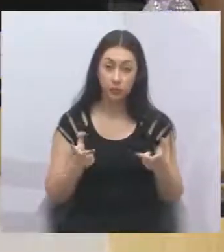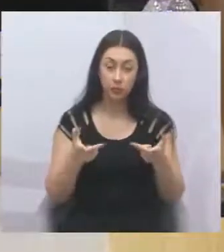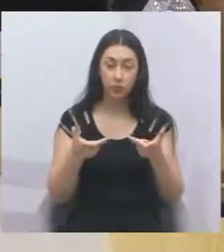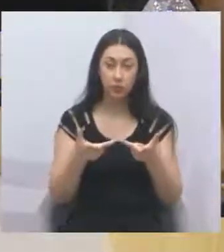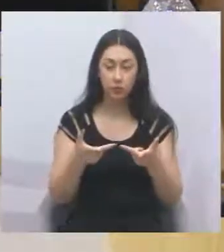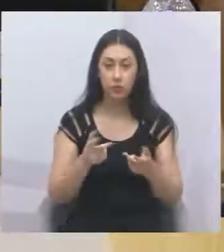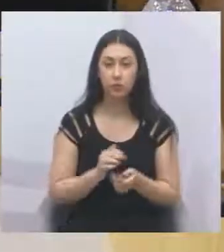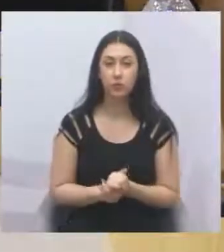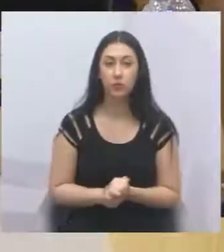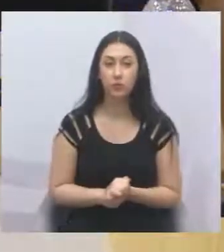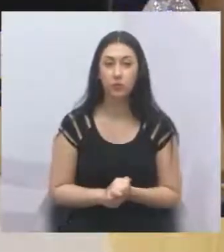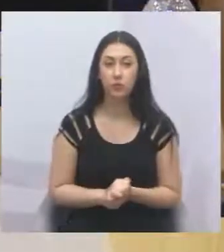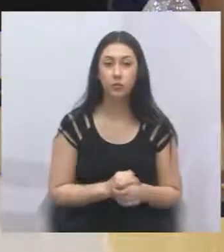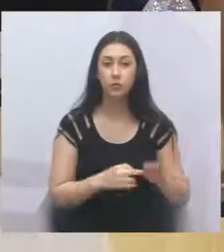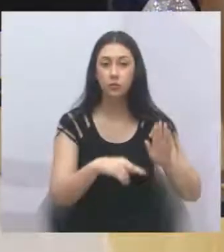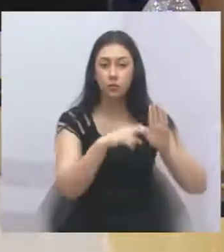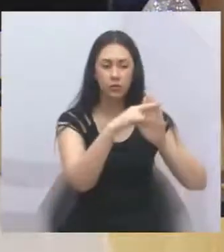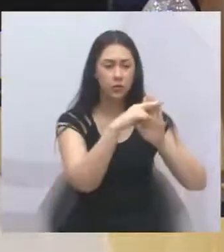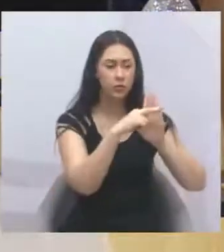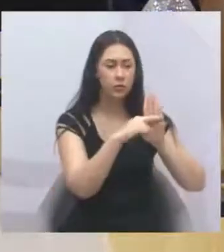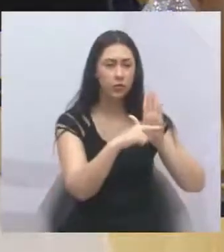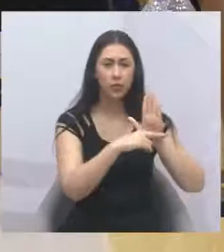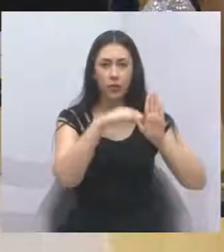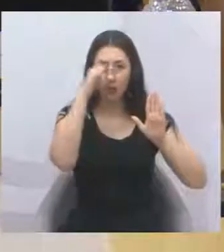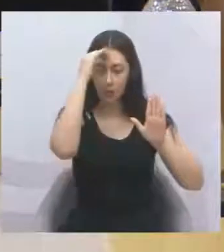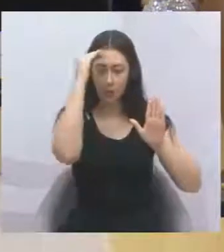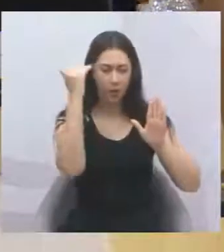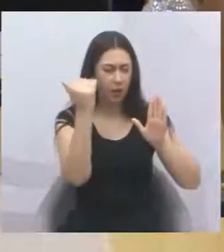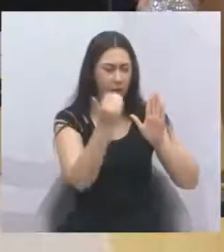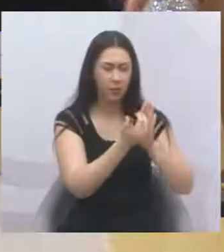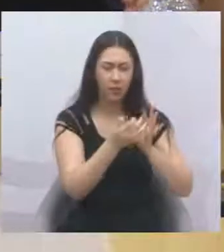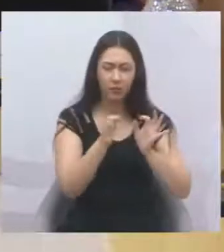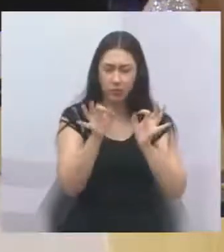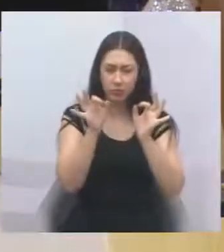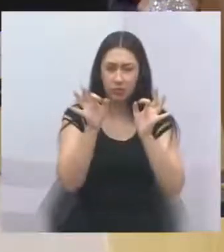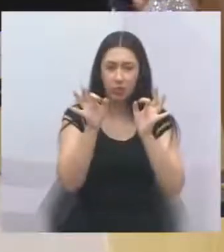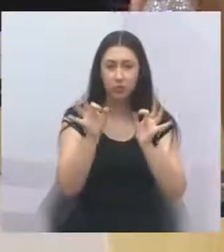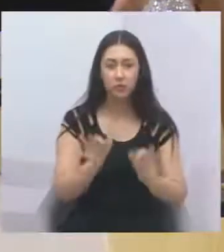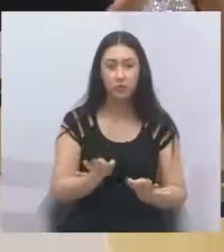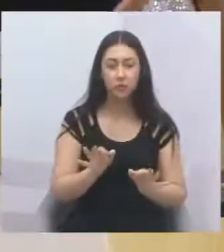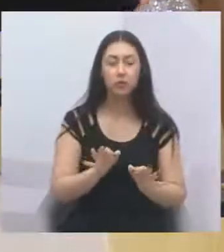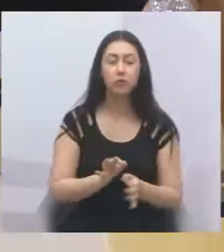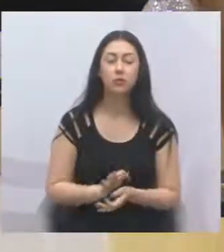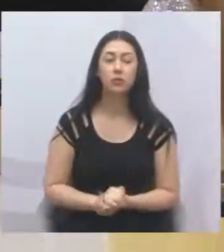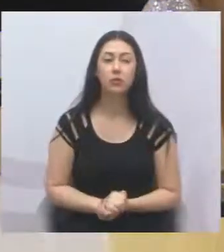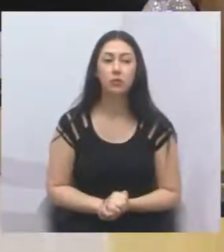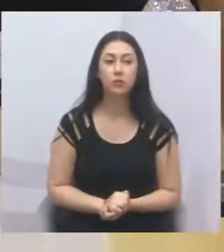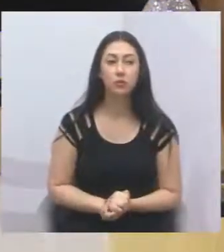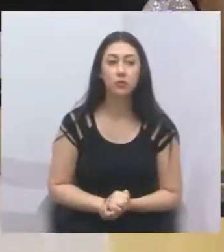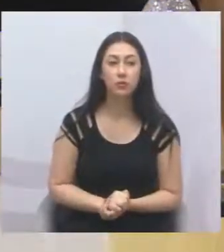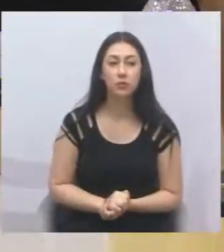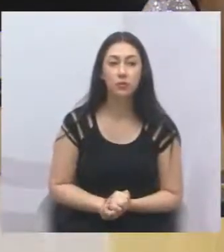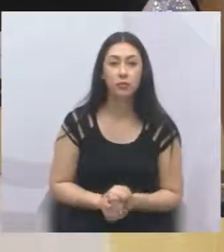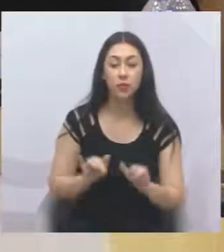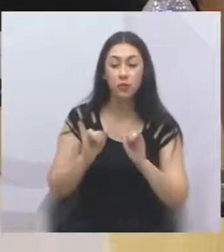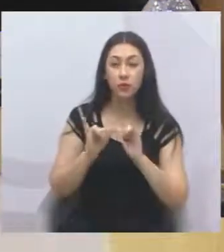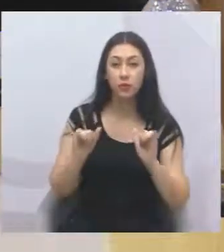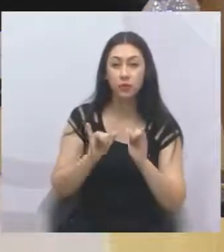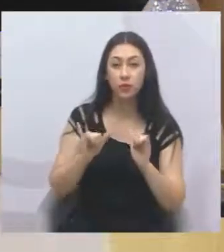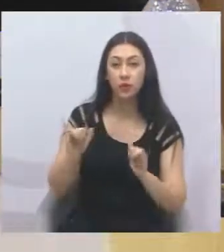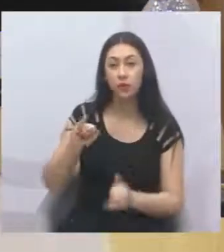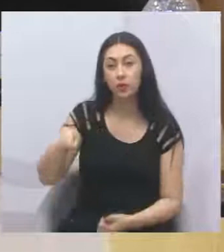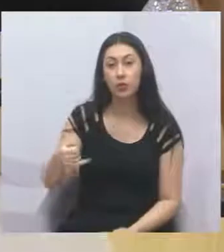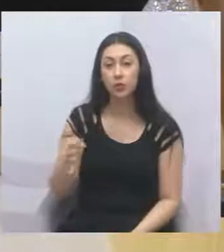casa, ouvido e aprovado pelo egrégio plenário, cumpridas as formalidades regimentais, ser oficial JTU